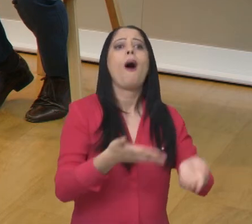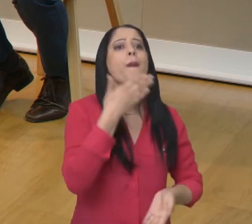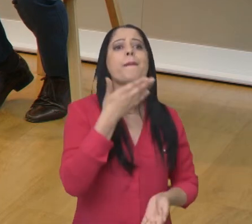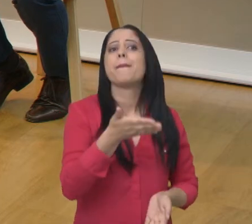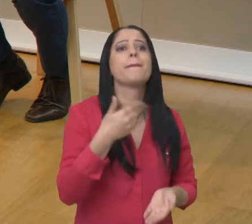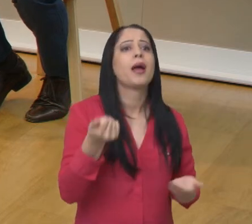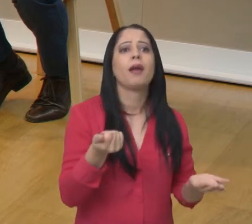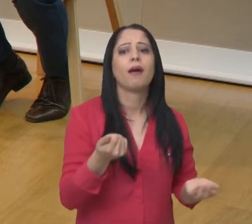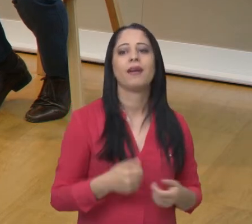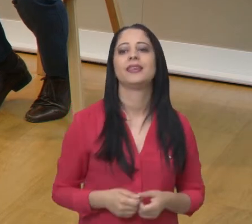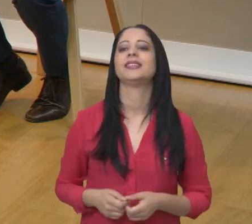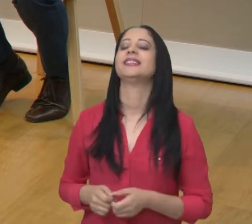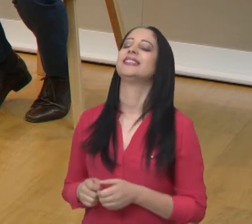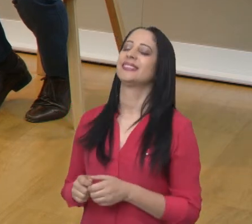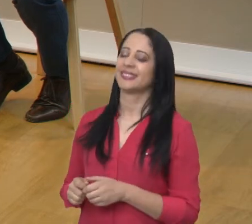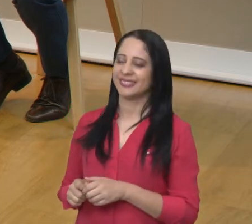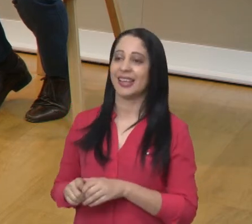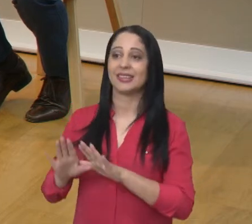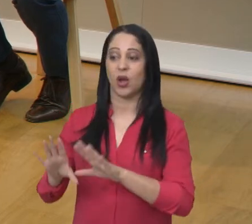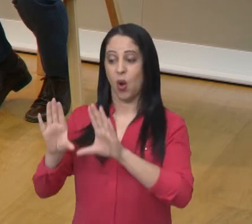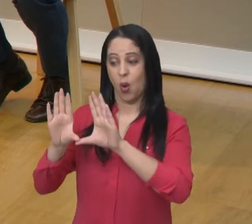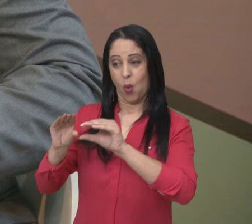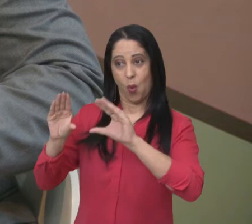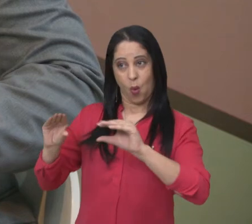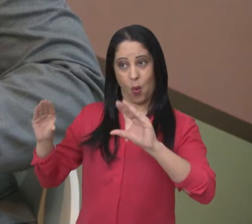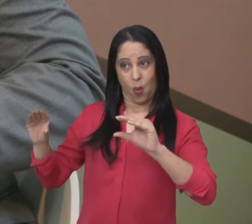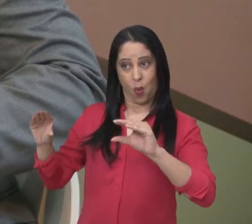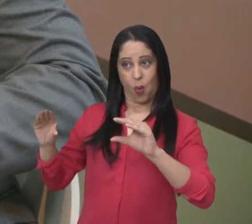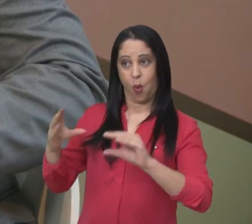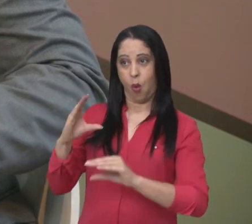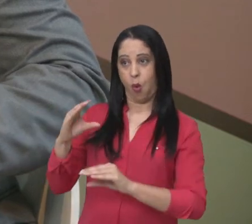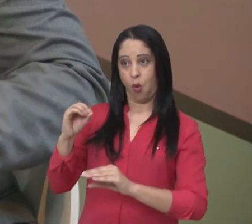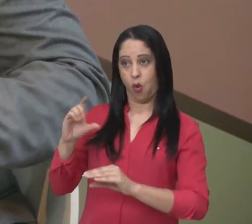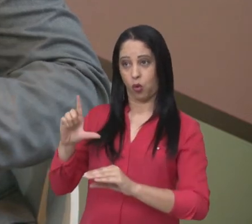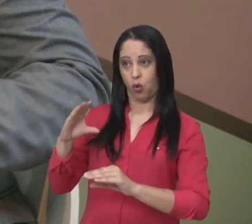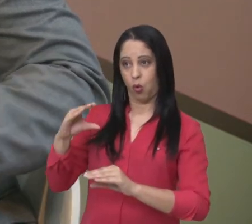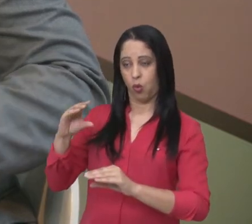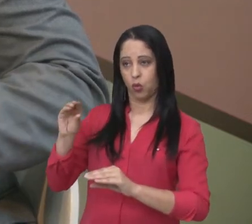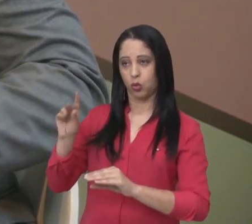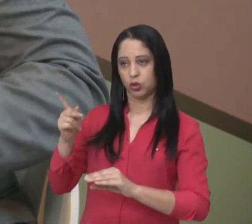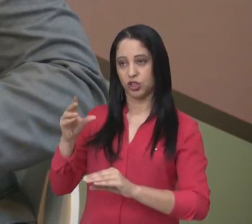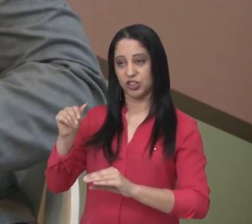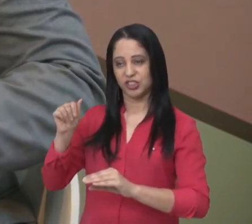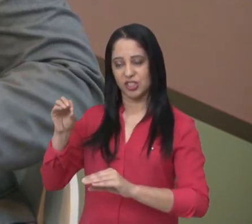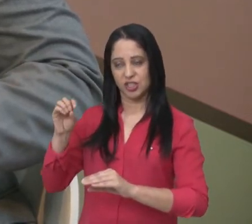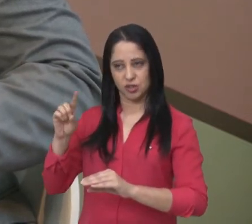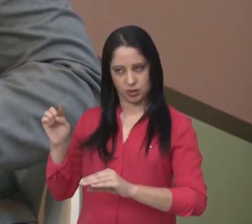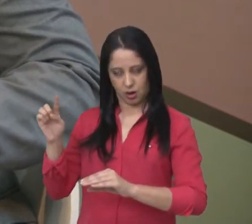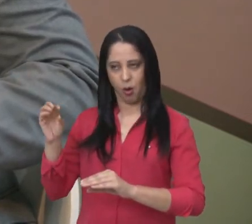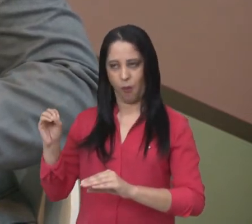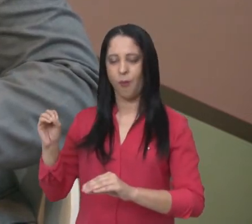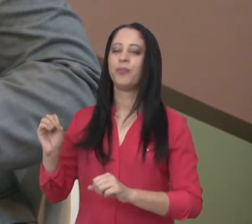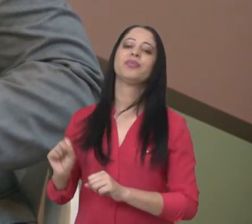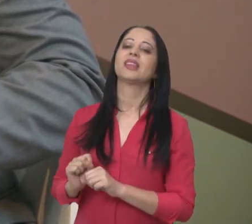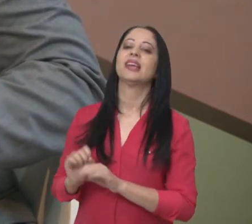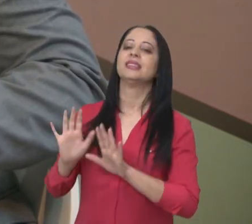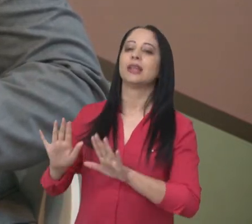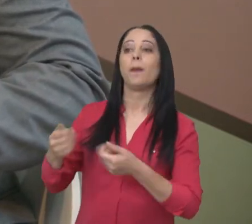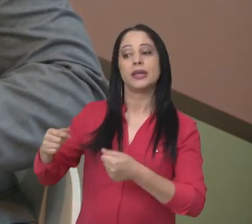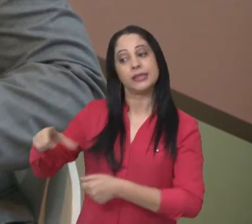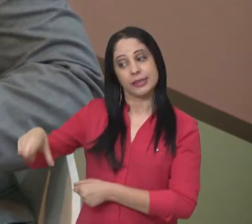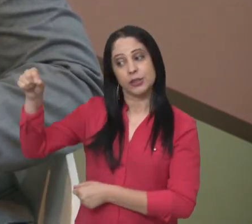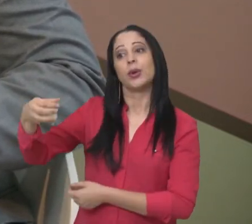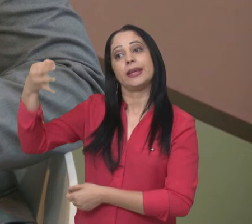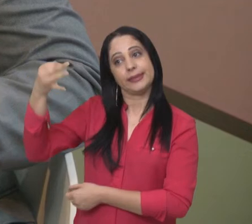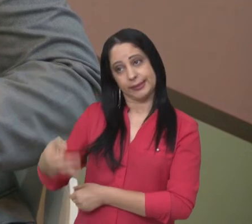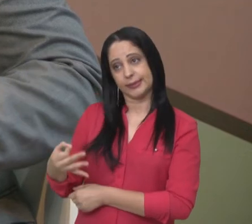é o colchão ideal? O colchão é muito importante, né? Afinal, 1/3 da nossa vida a gente vai passar deitado no colchão. Então a